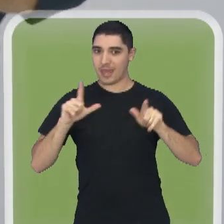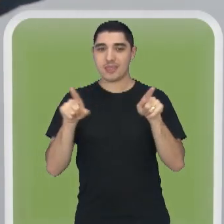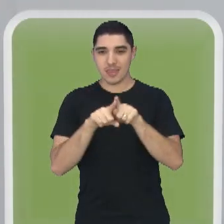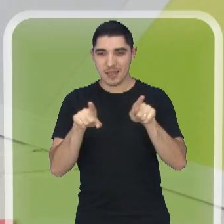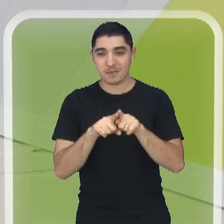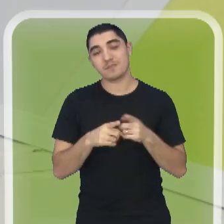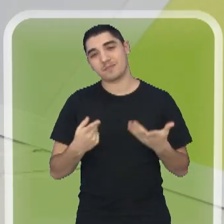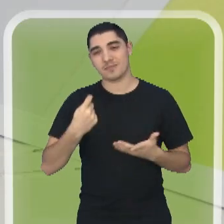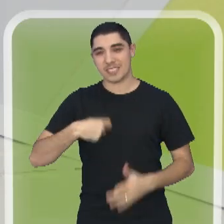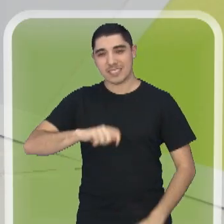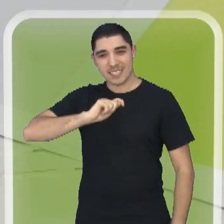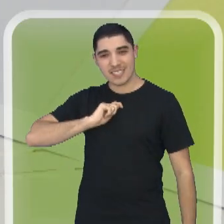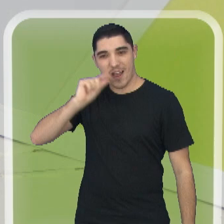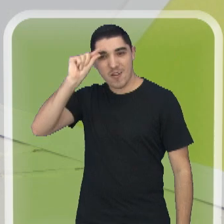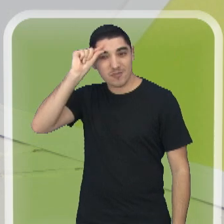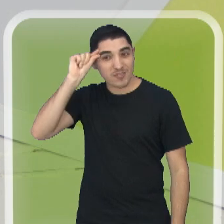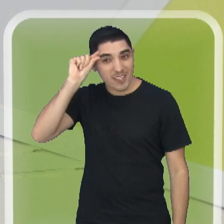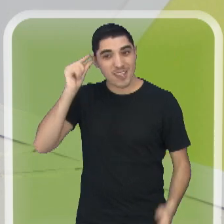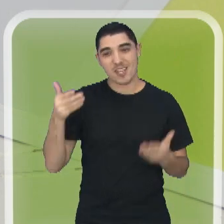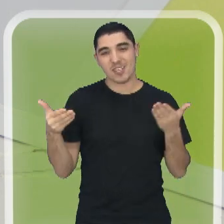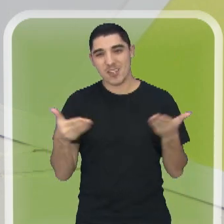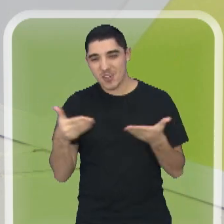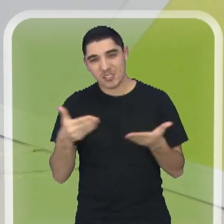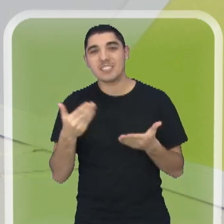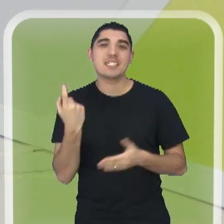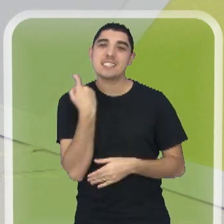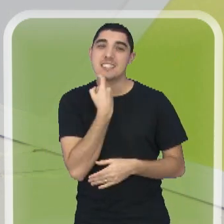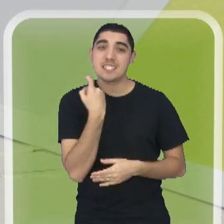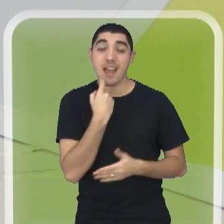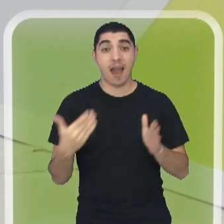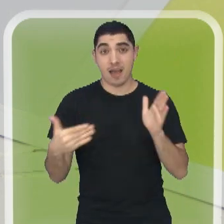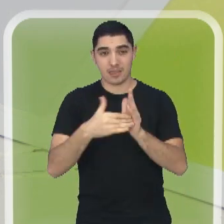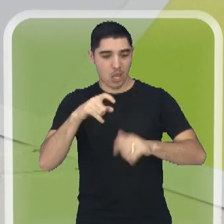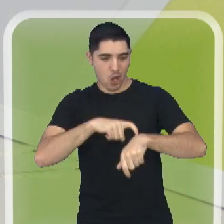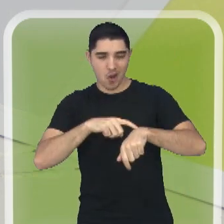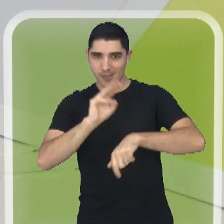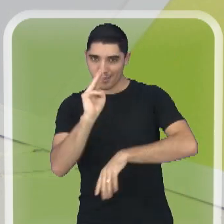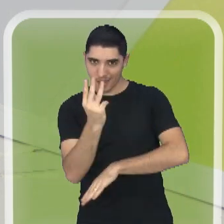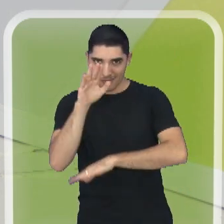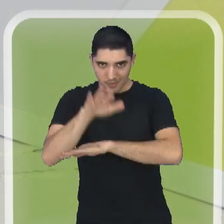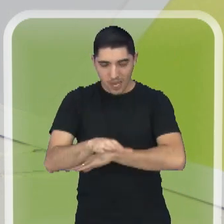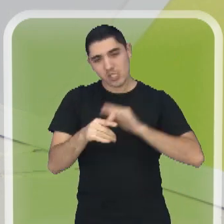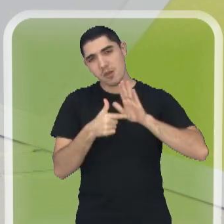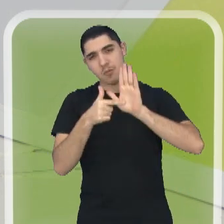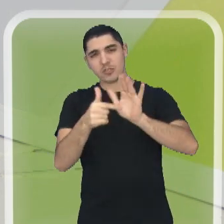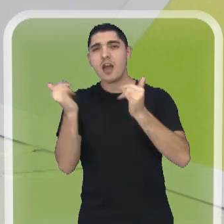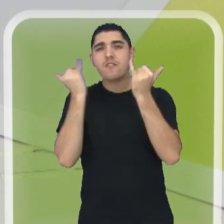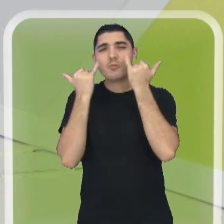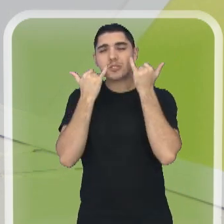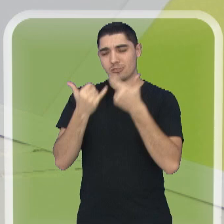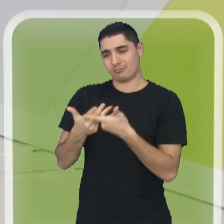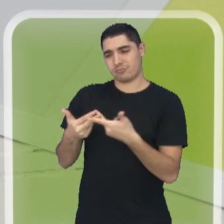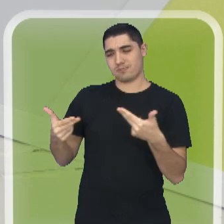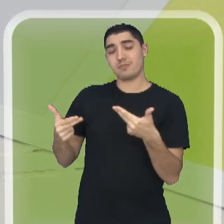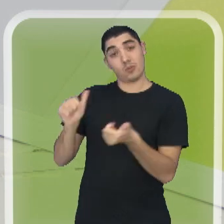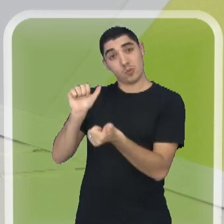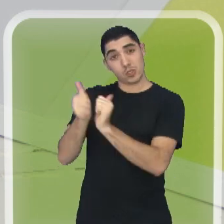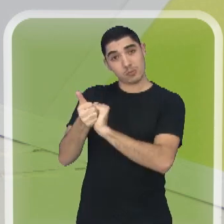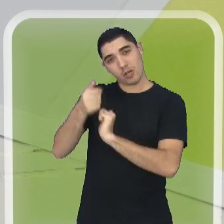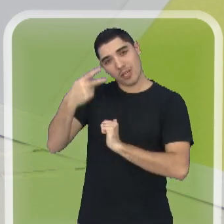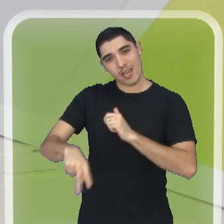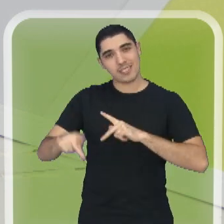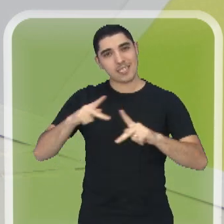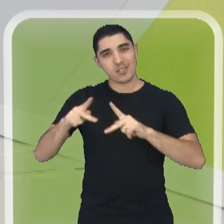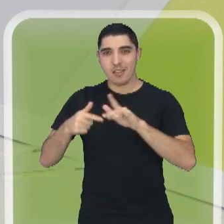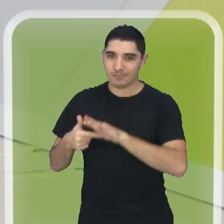youtube.com/camarasjc. Eu sou o Vieira Júnior, eu vou com vocês nesta sexta-feira até as 3 da tarde, trazendo as principais informações do esporte